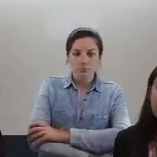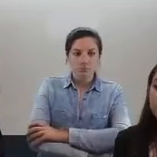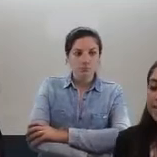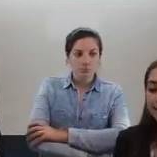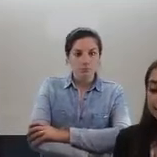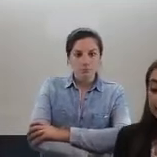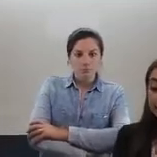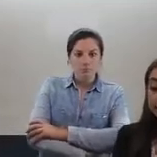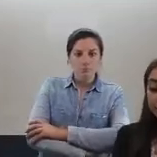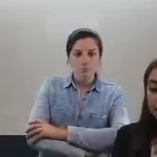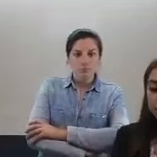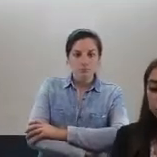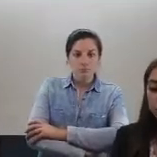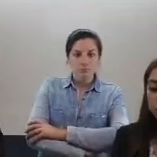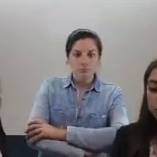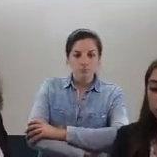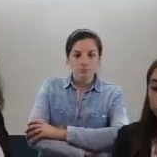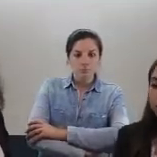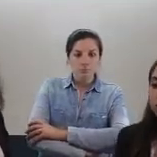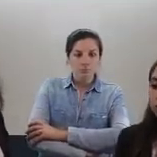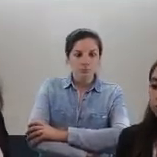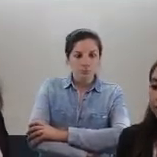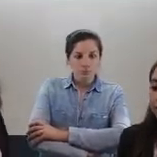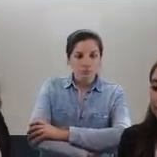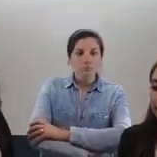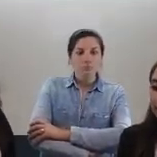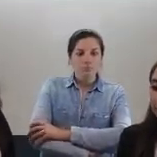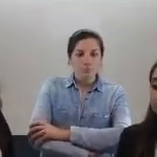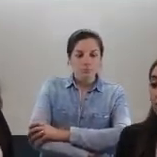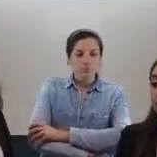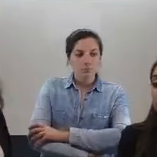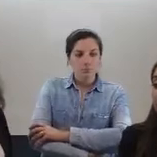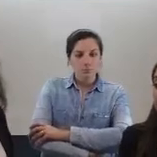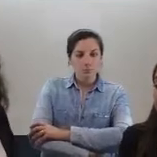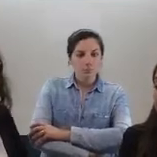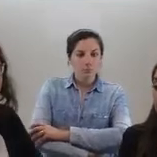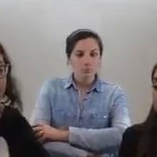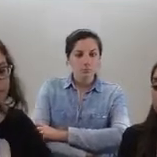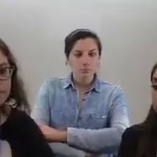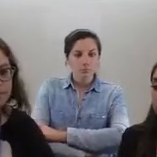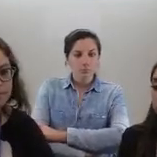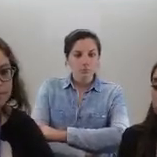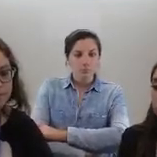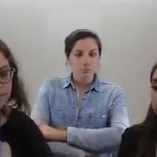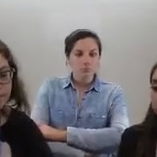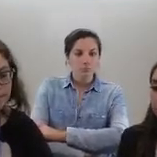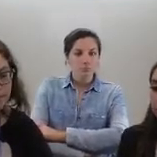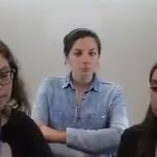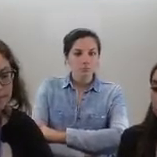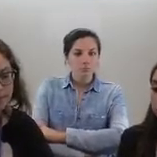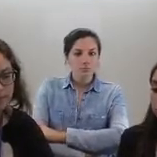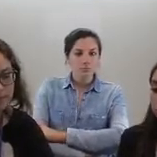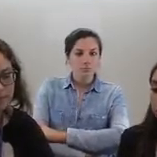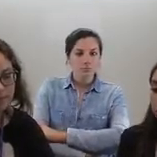Daí tem que ter o ISSN, que na verdade é um número que todo periódico tem, né? Mas se vocês tiverem algum título